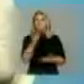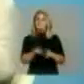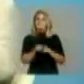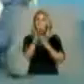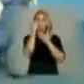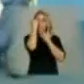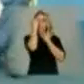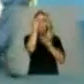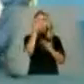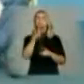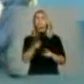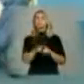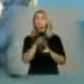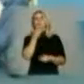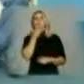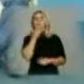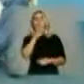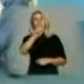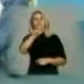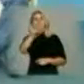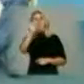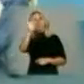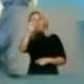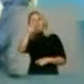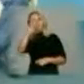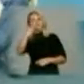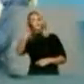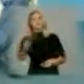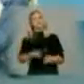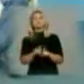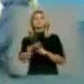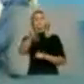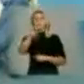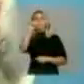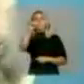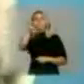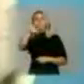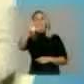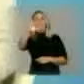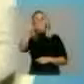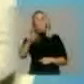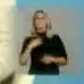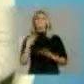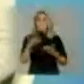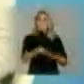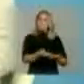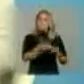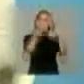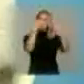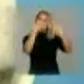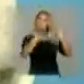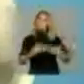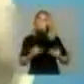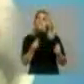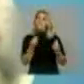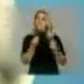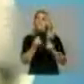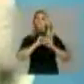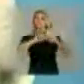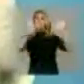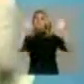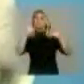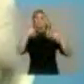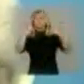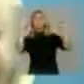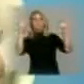muito ao Arthur Custódio e à Mônica Teles, que gentilmente vieram aqui esclarecer sobre vários